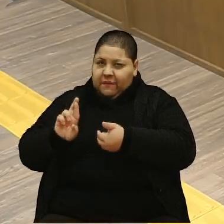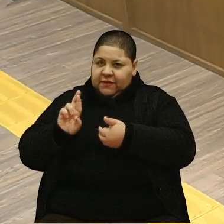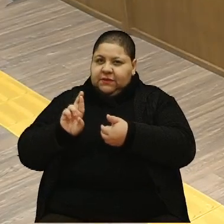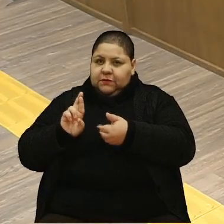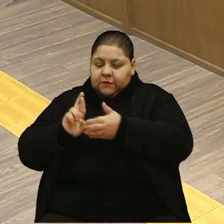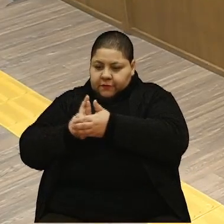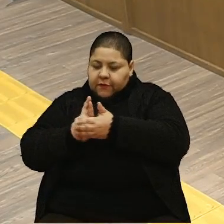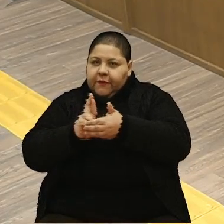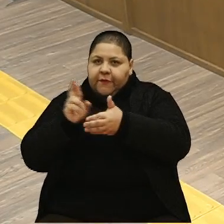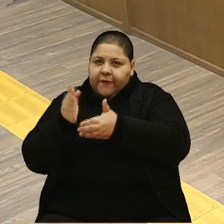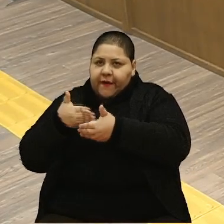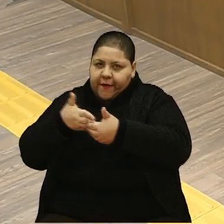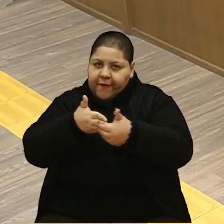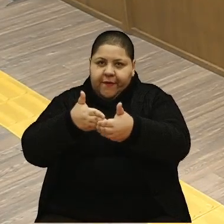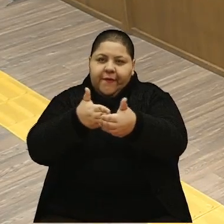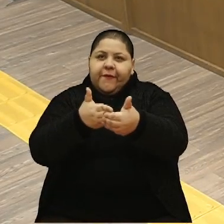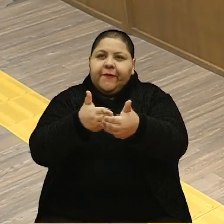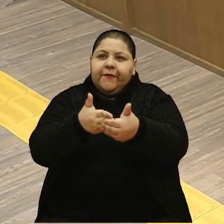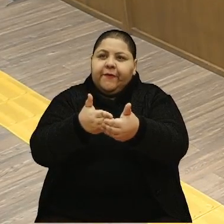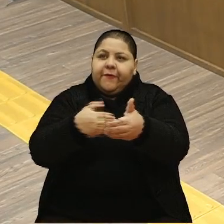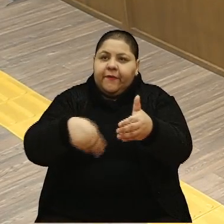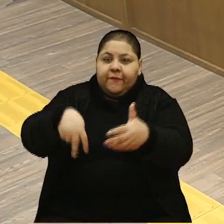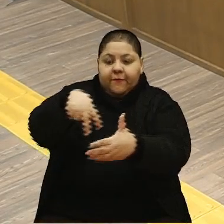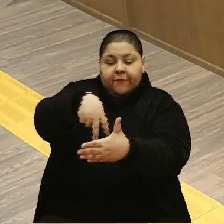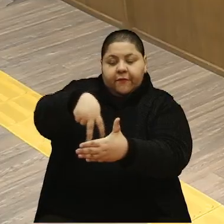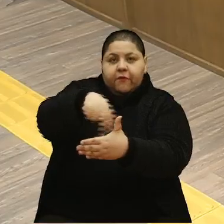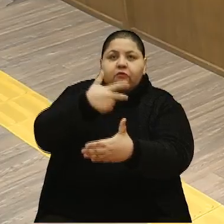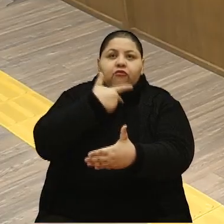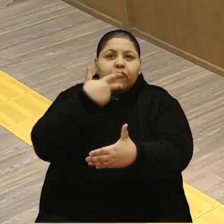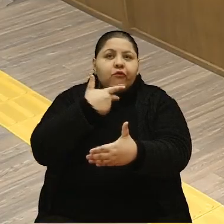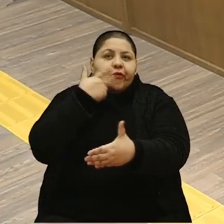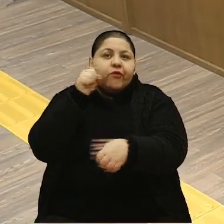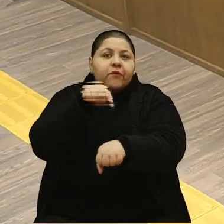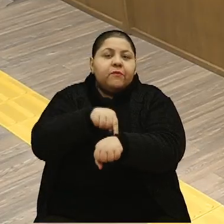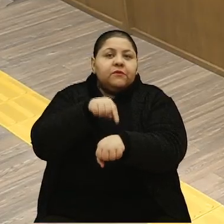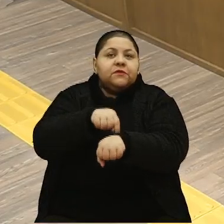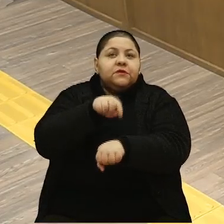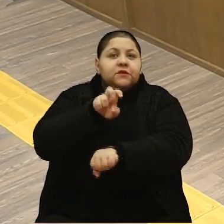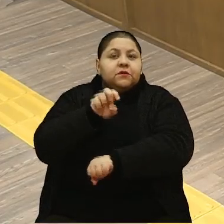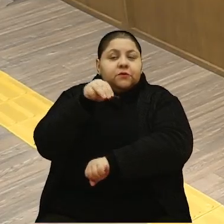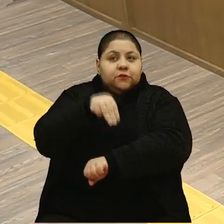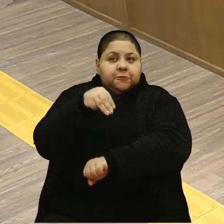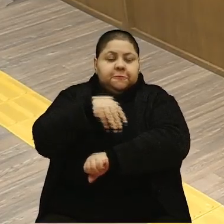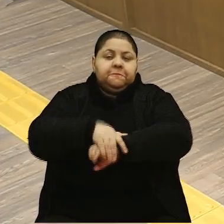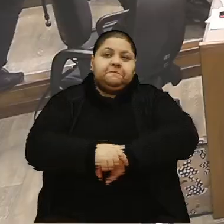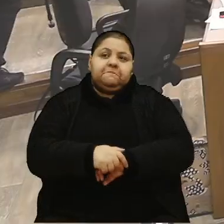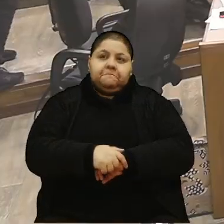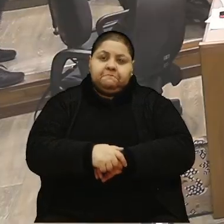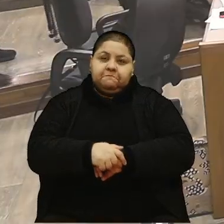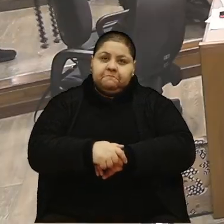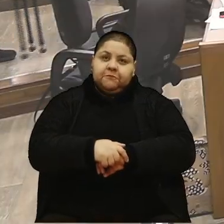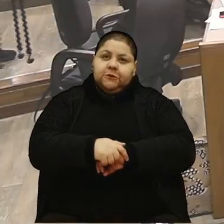Duarte, diretora da Escola Municipal Guerino Zunho, até a tribuna para a manifestação pelo tempo de 5 minutos.